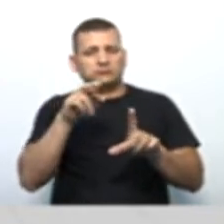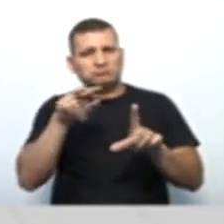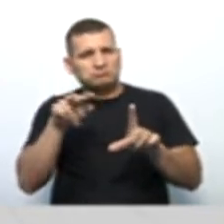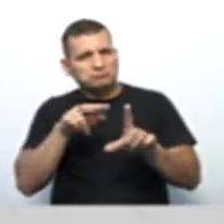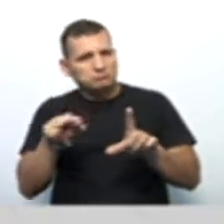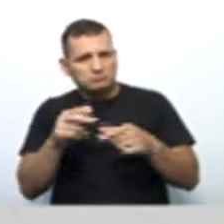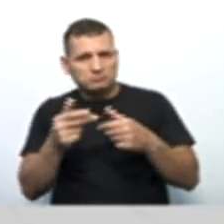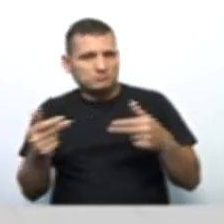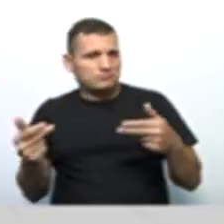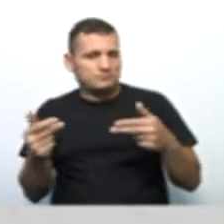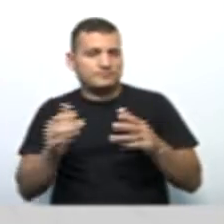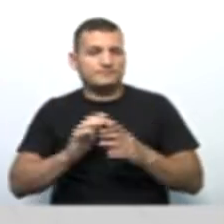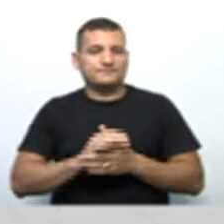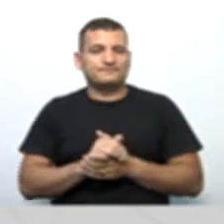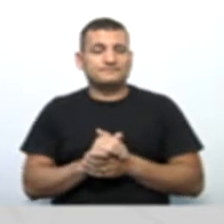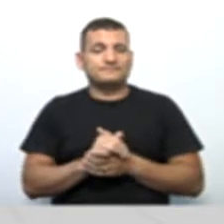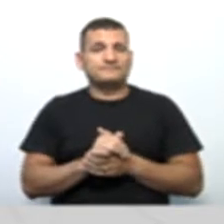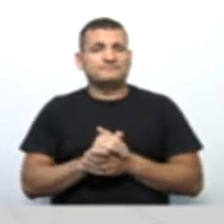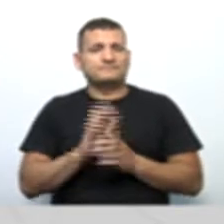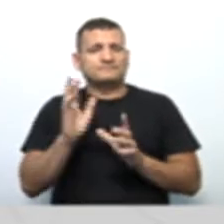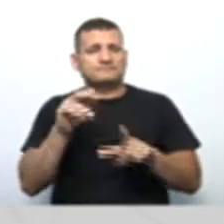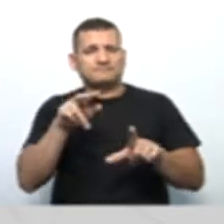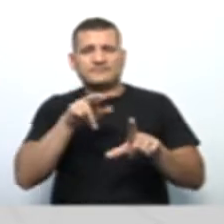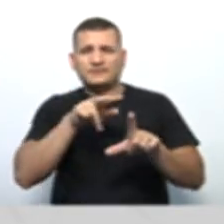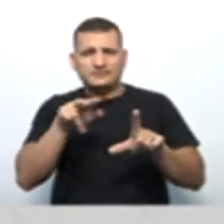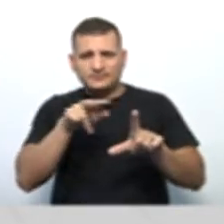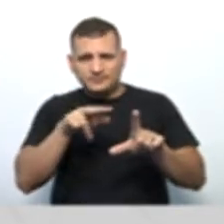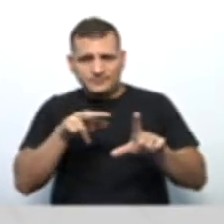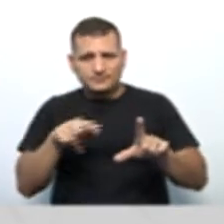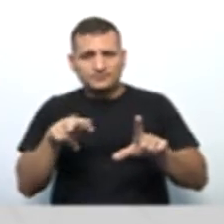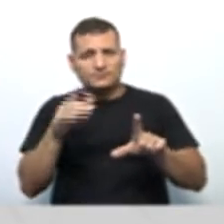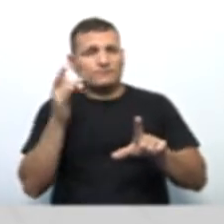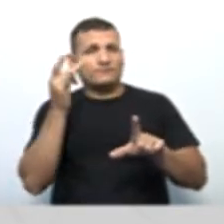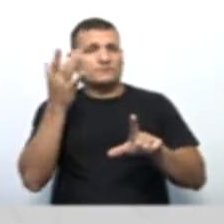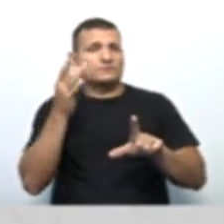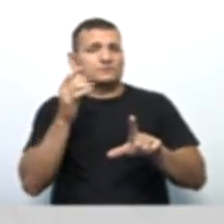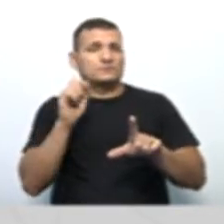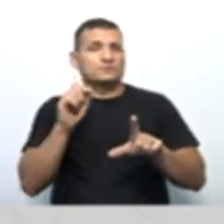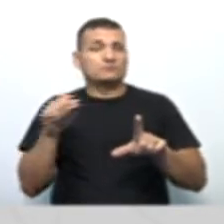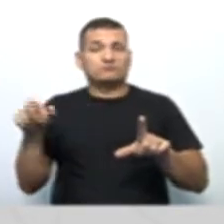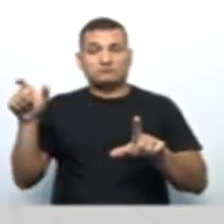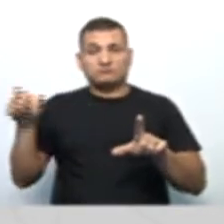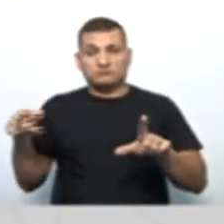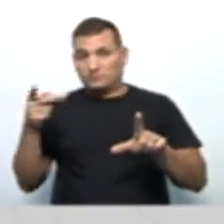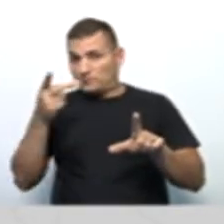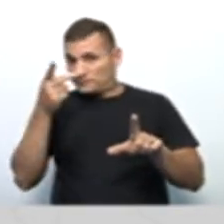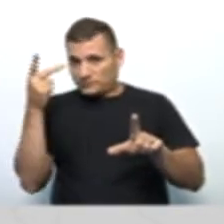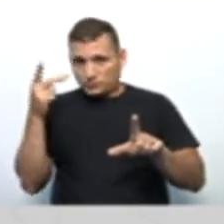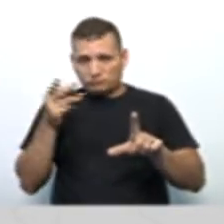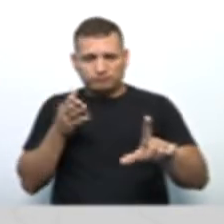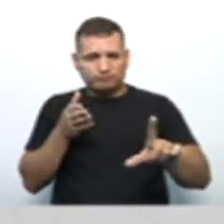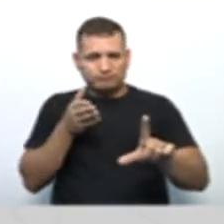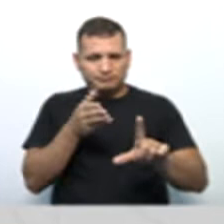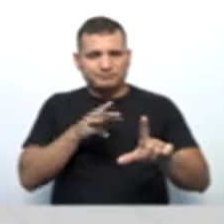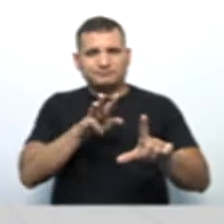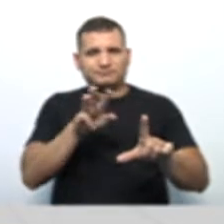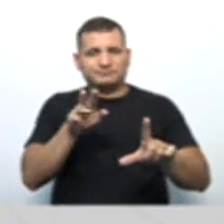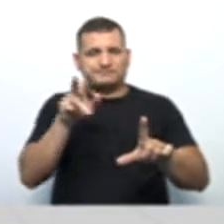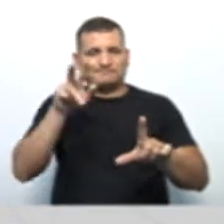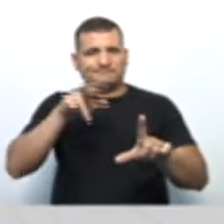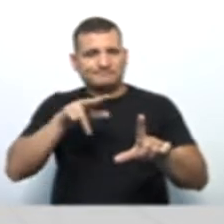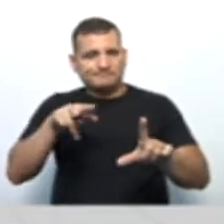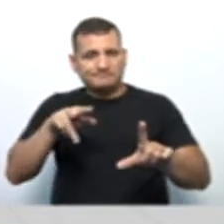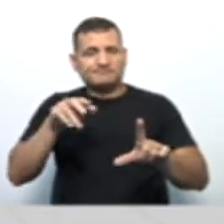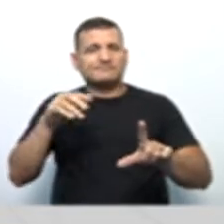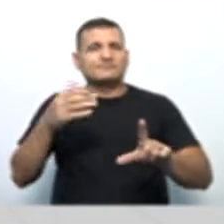coisa então sim essa atividade vai facilitar a leitura do usuário do site então você vai a gente vai trabalhar aqui os